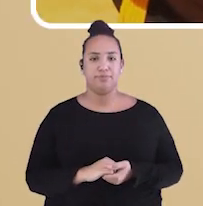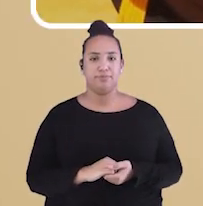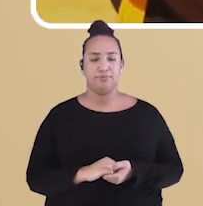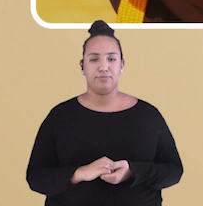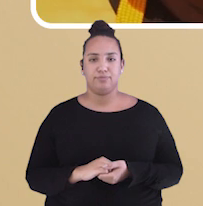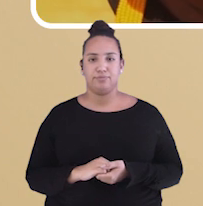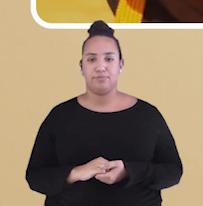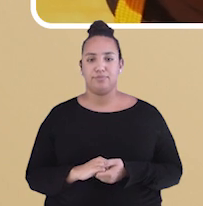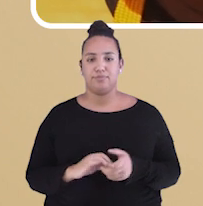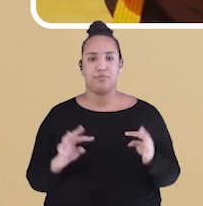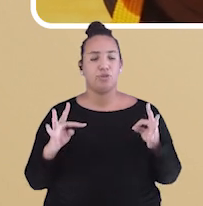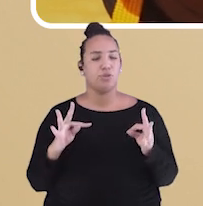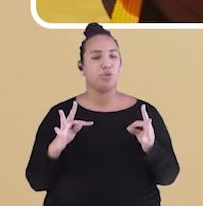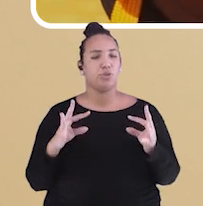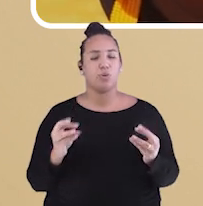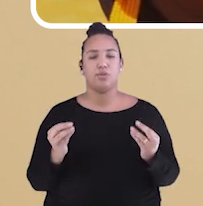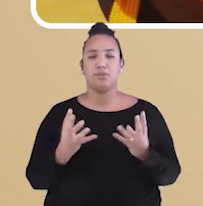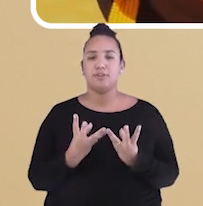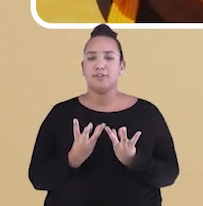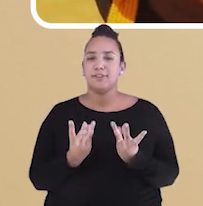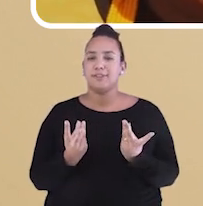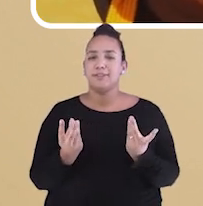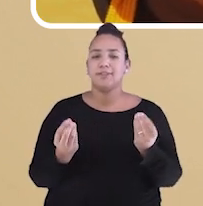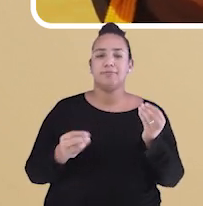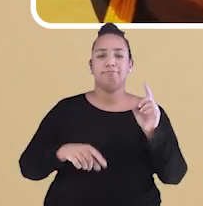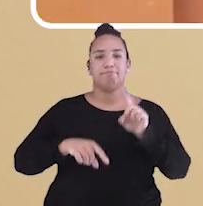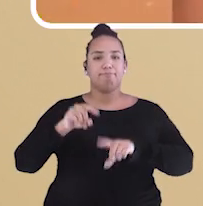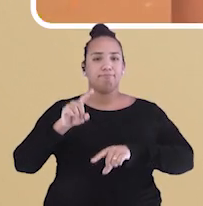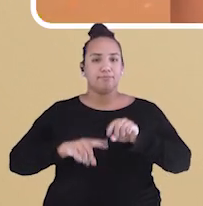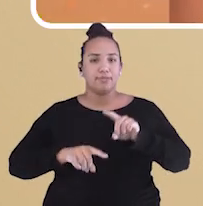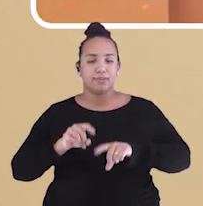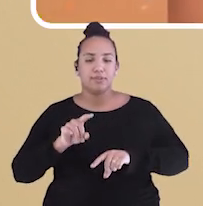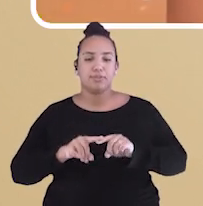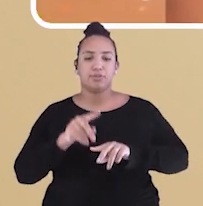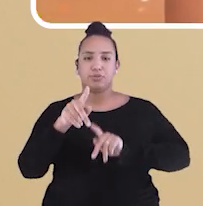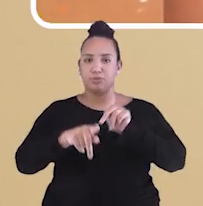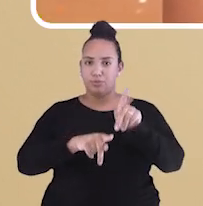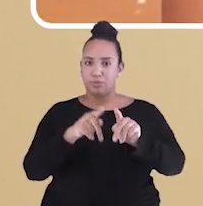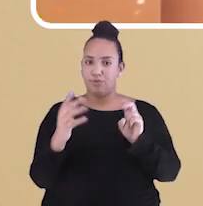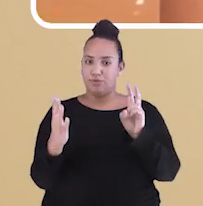a nossa riqueza material e imaterial, que os